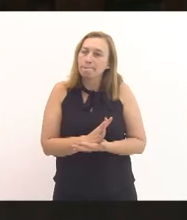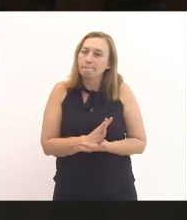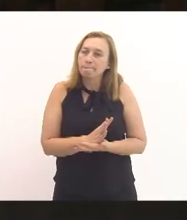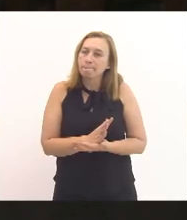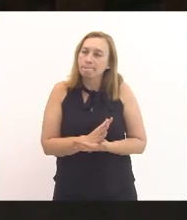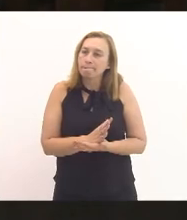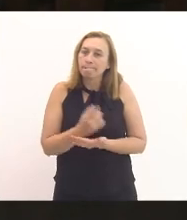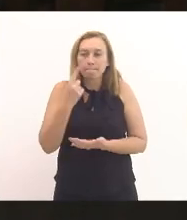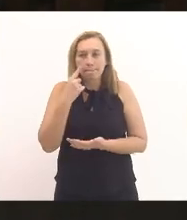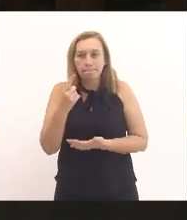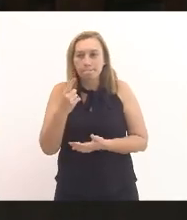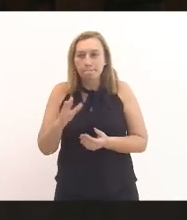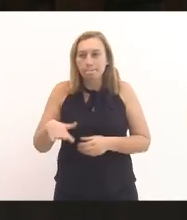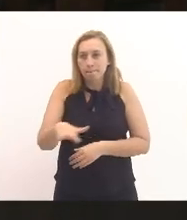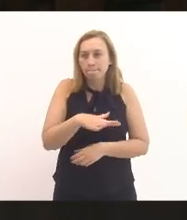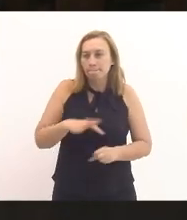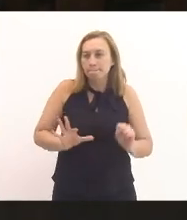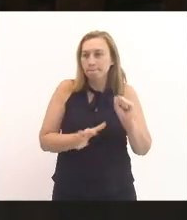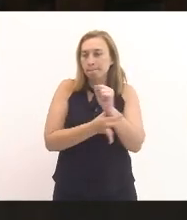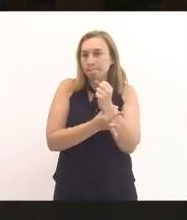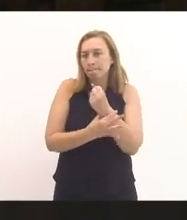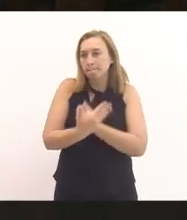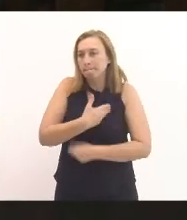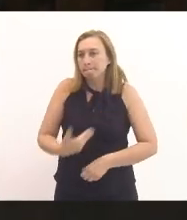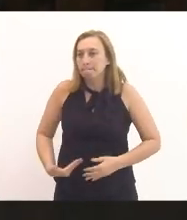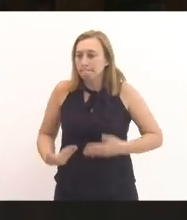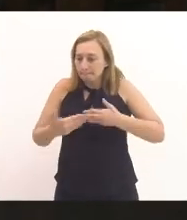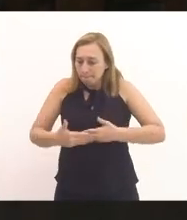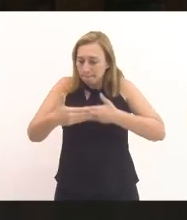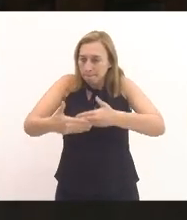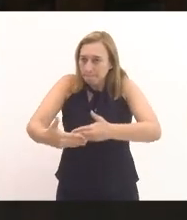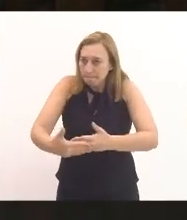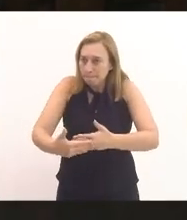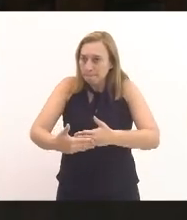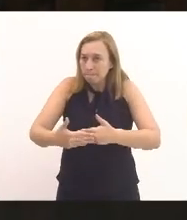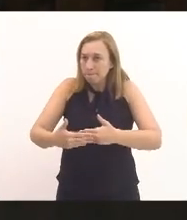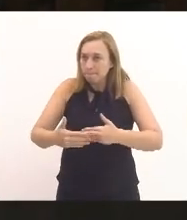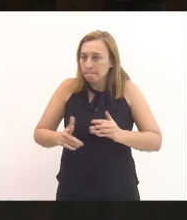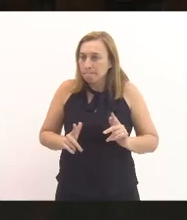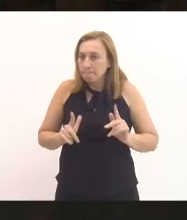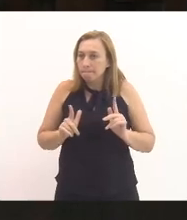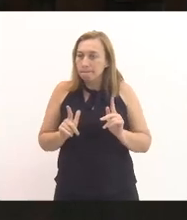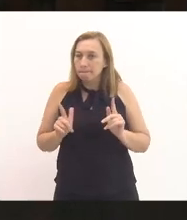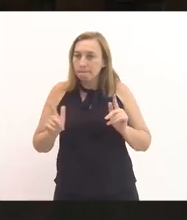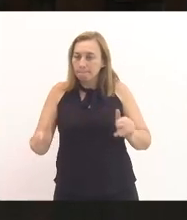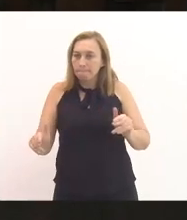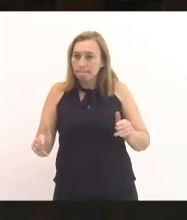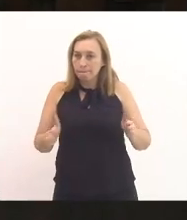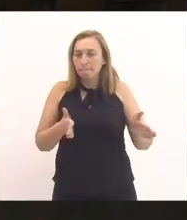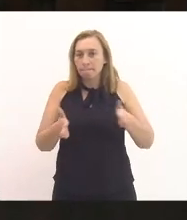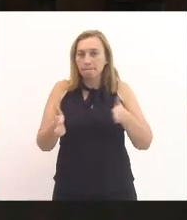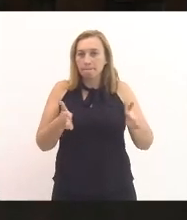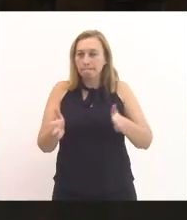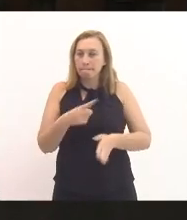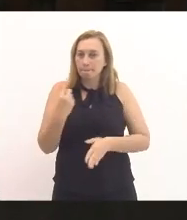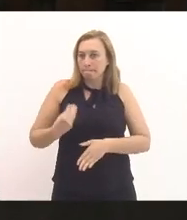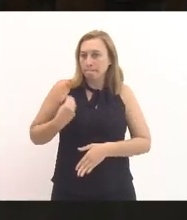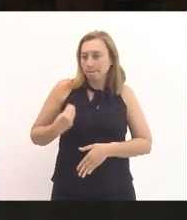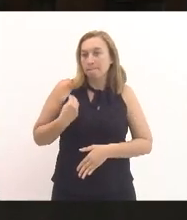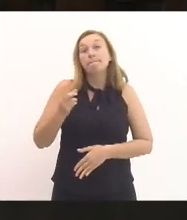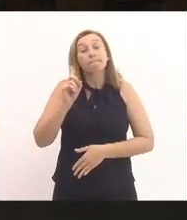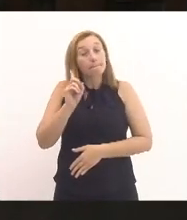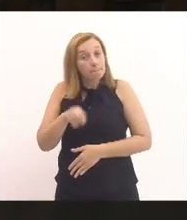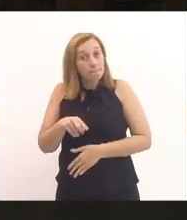a área de segurança pública ter tantos avanços Como nessa legislatura Então isso também